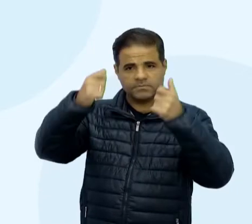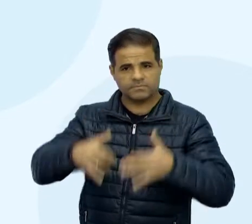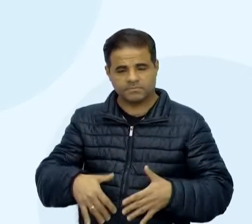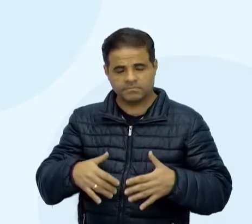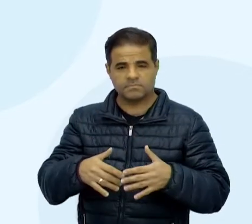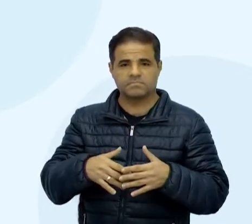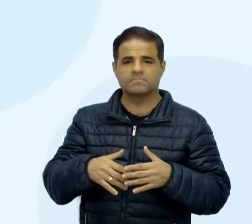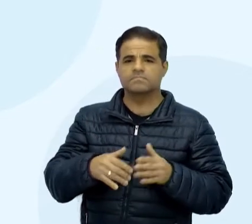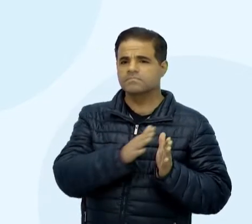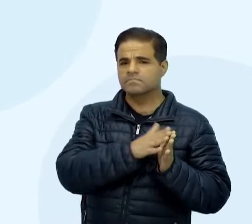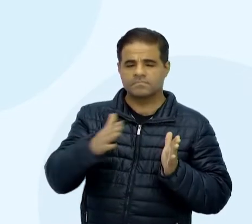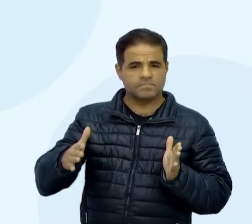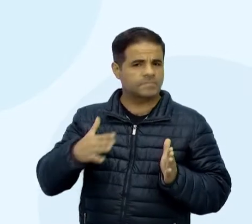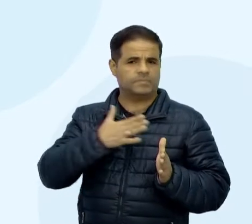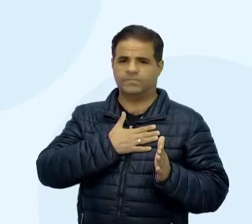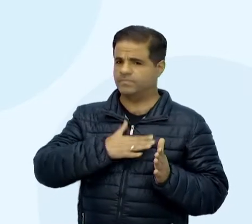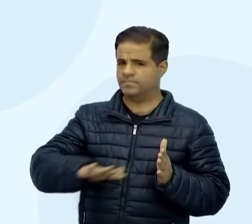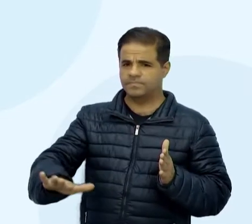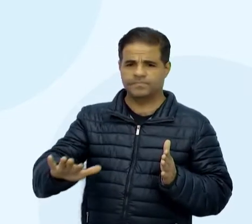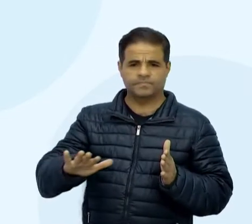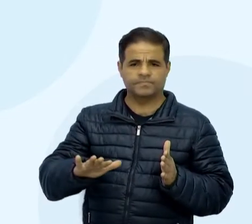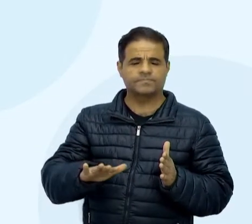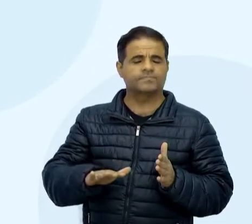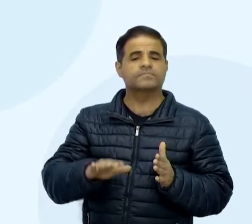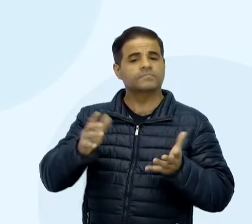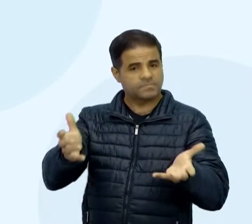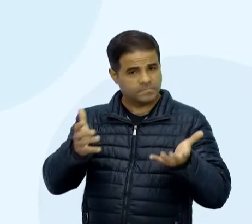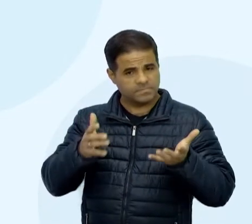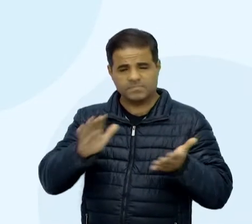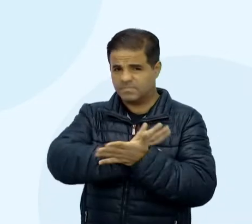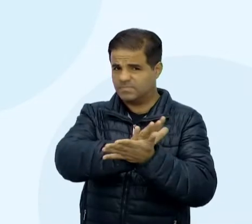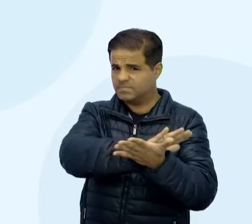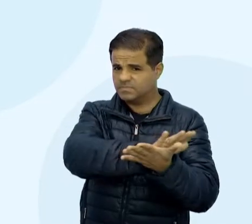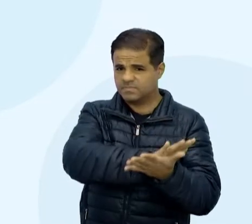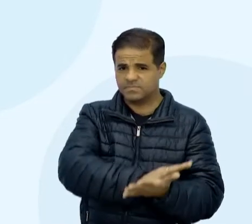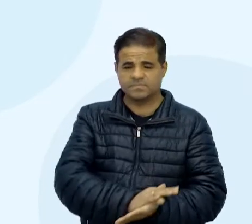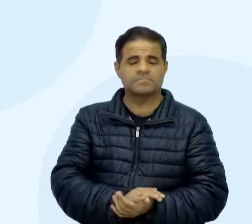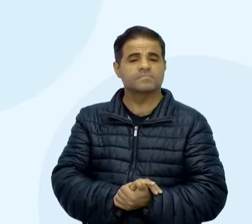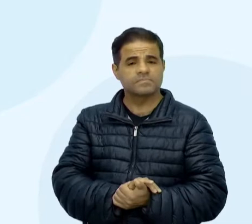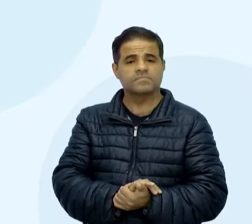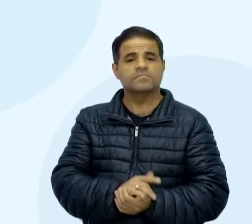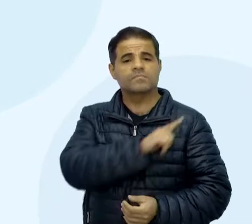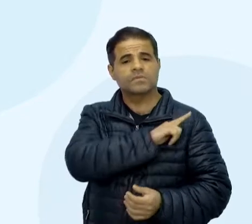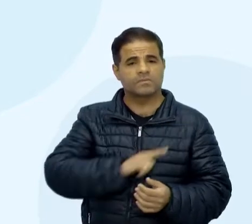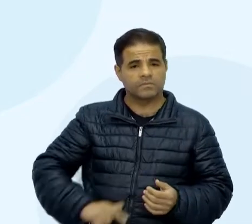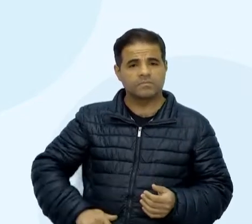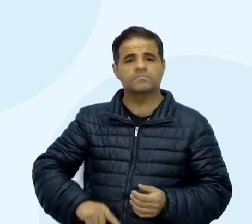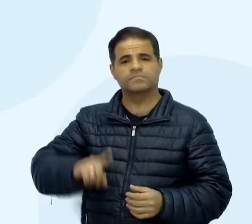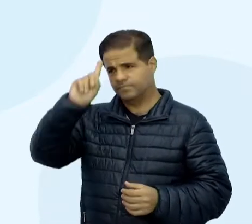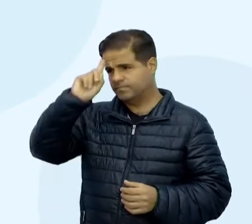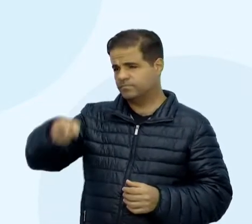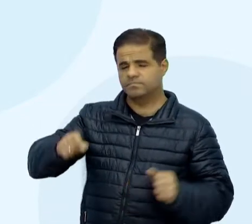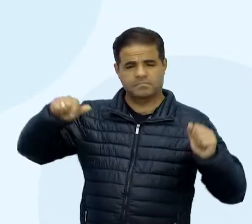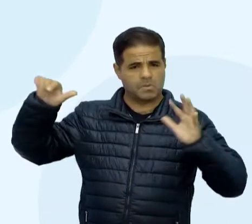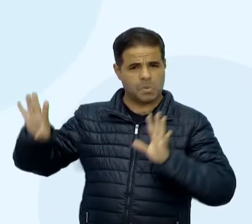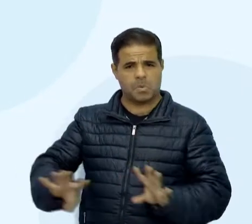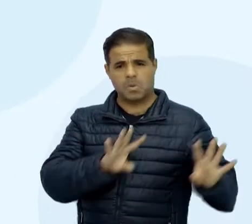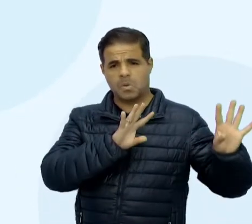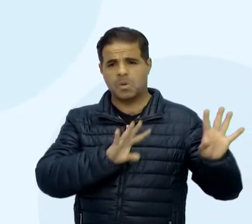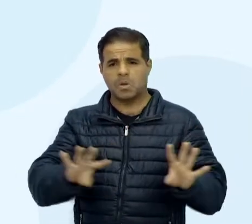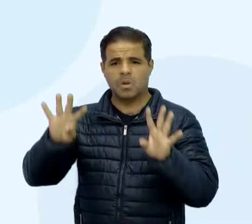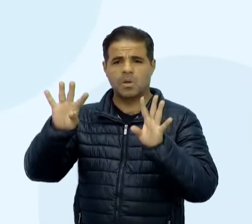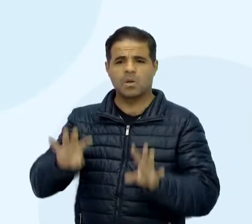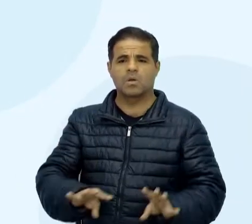era um monarquista, ele não gostava da república e queria acabar com ela. O governo enviou tropas para acabar com a